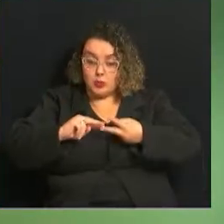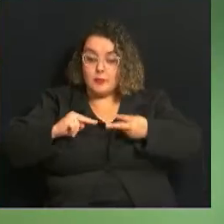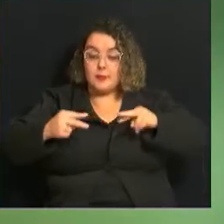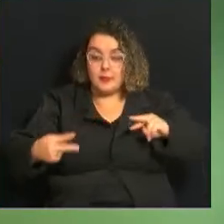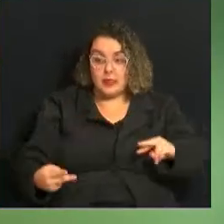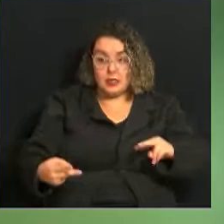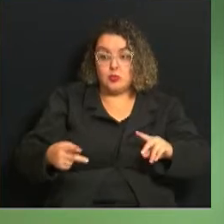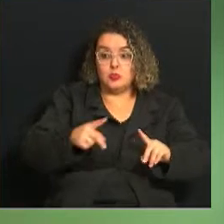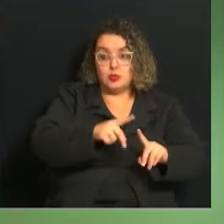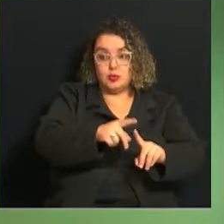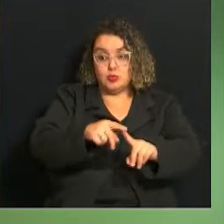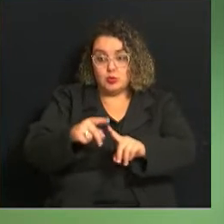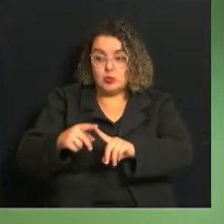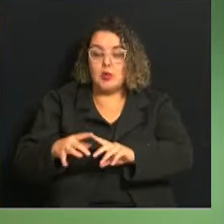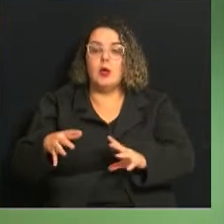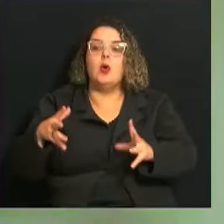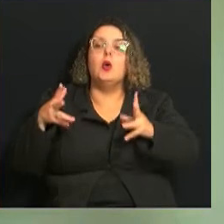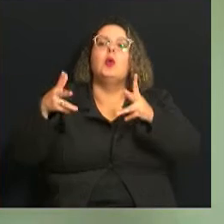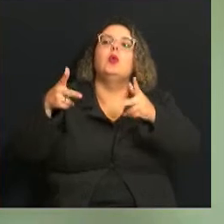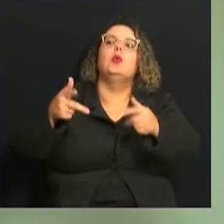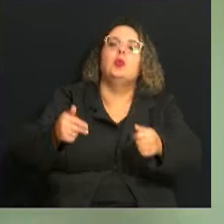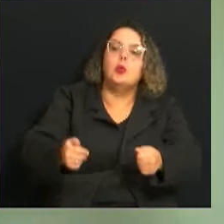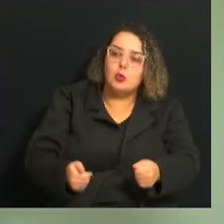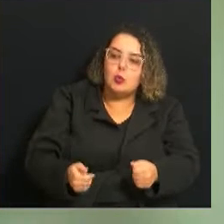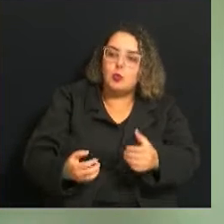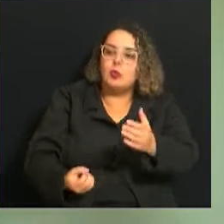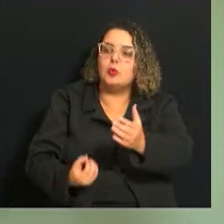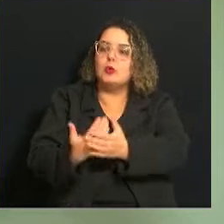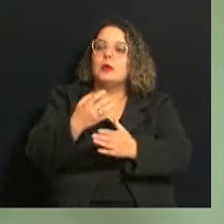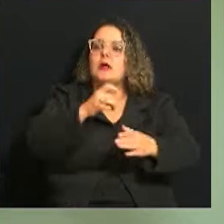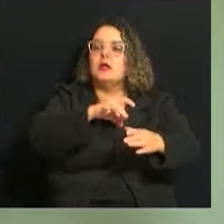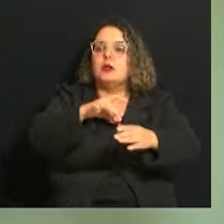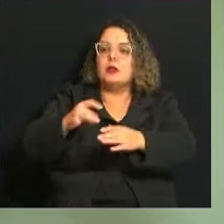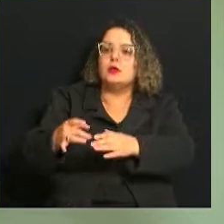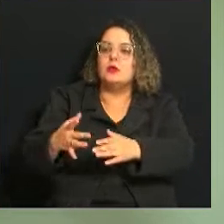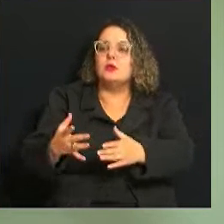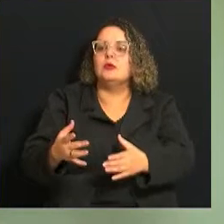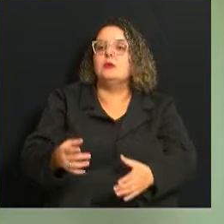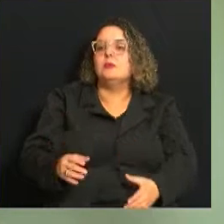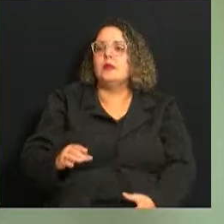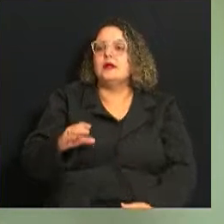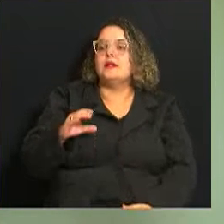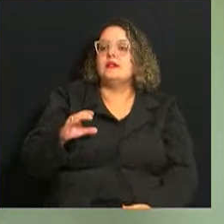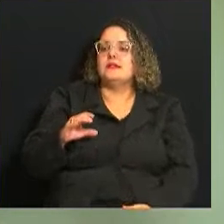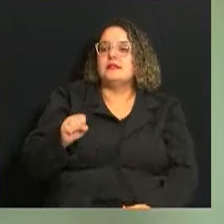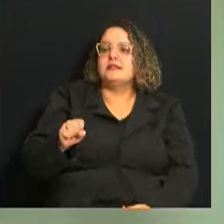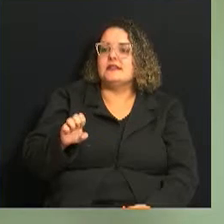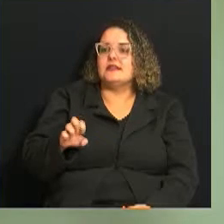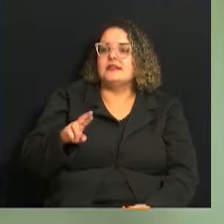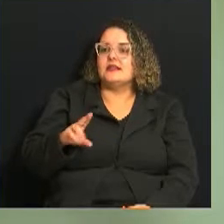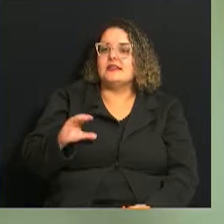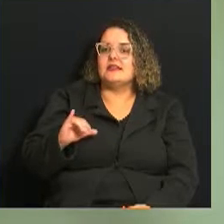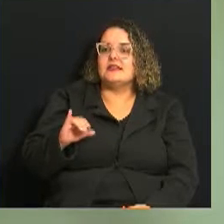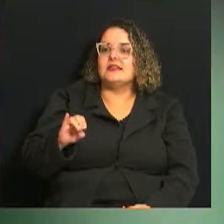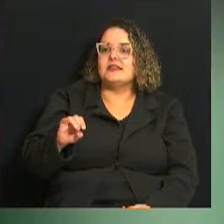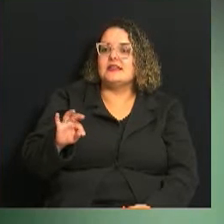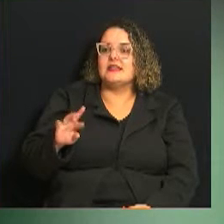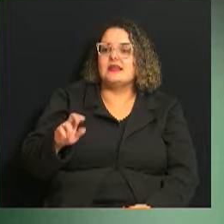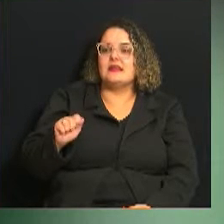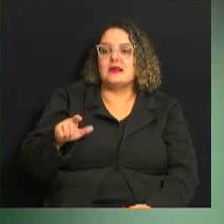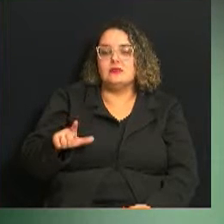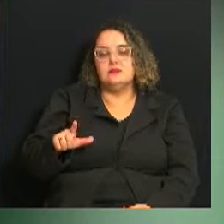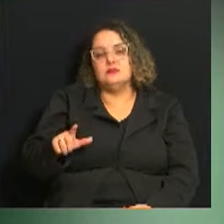e, passado todo esse tempo, surgiu a cultivar IAC citral, que é o motivo do lançamento aqui hoje, para nossa alegria